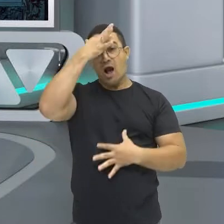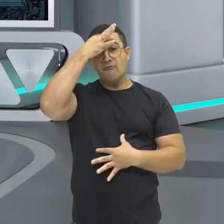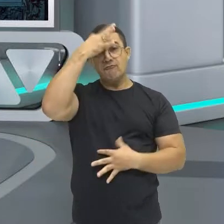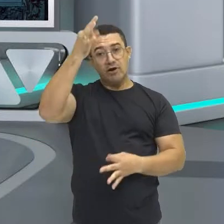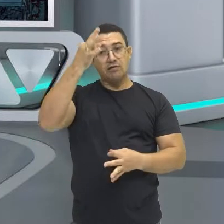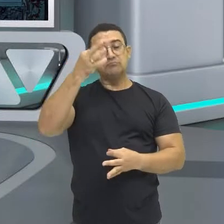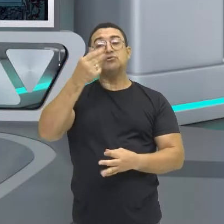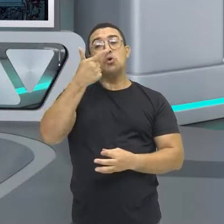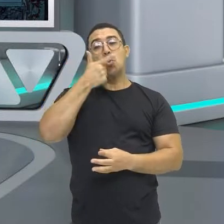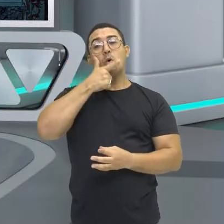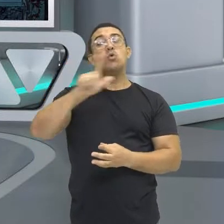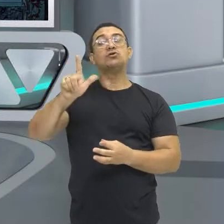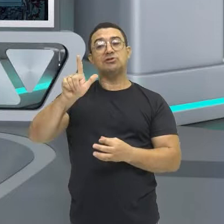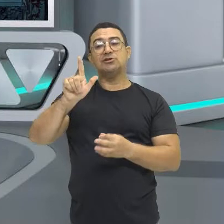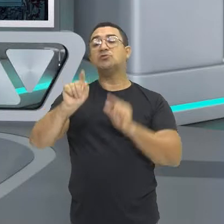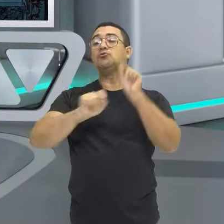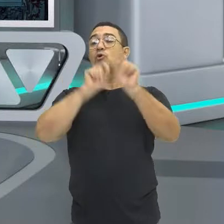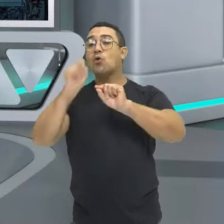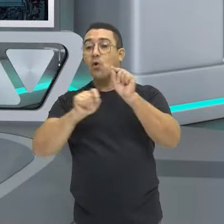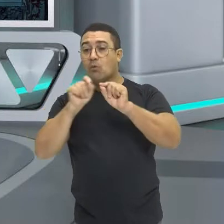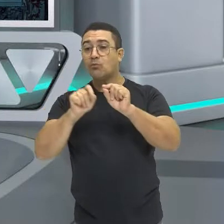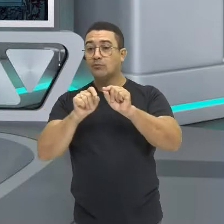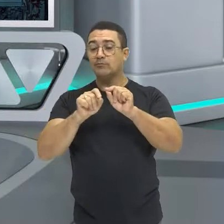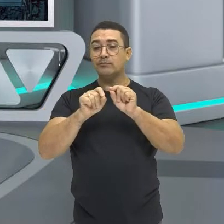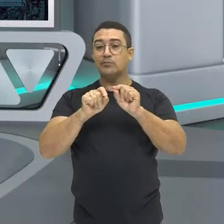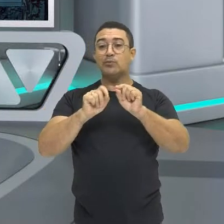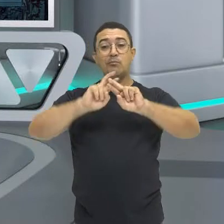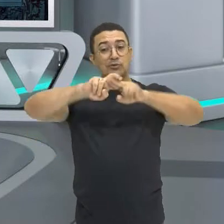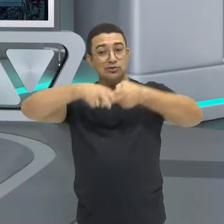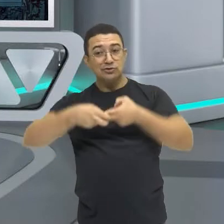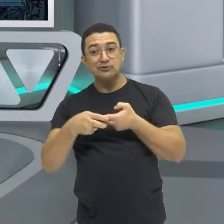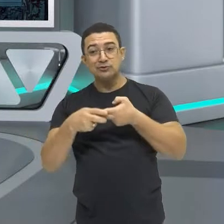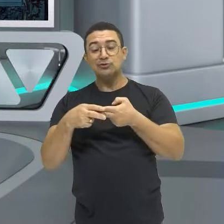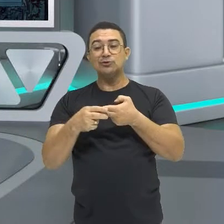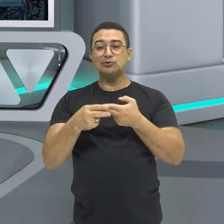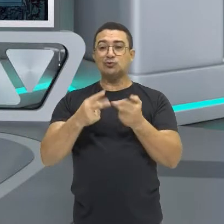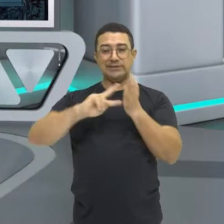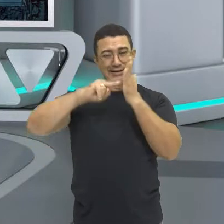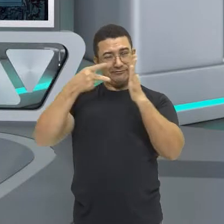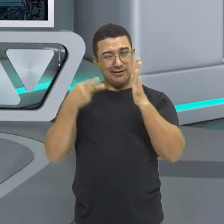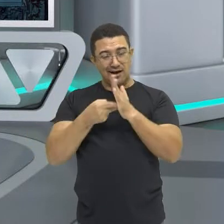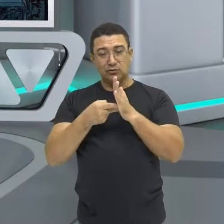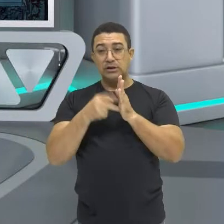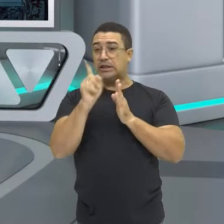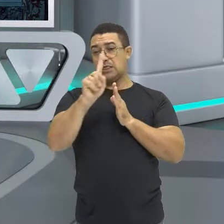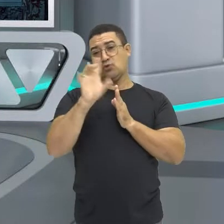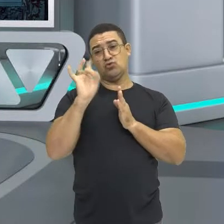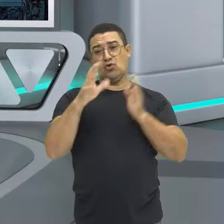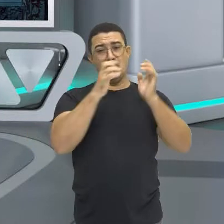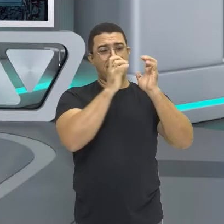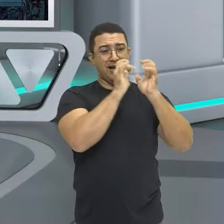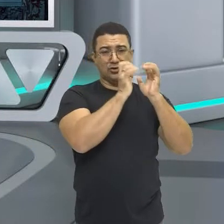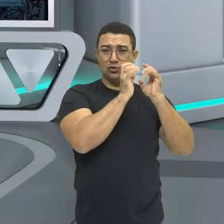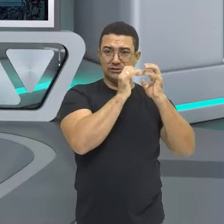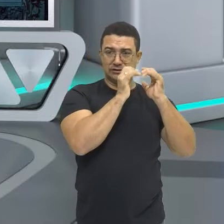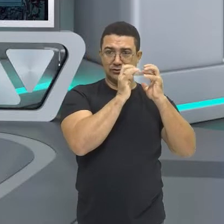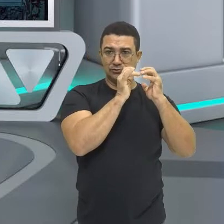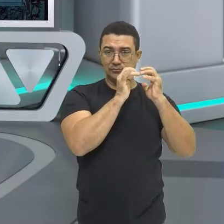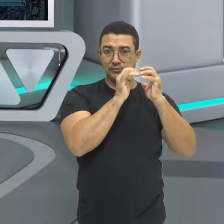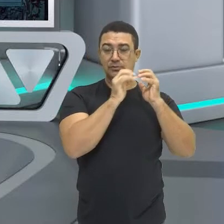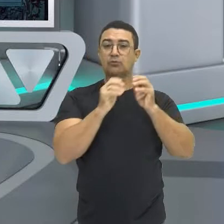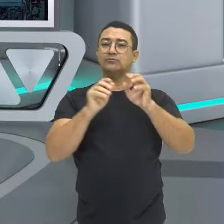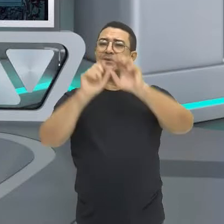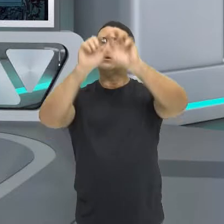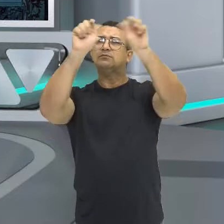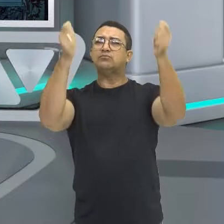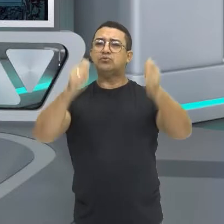através dos sentidos e da emoção, e não apenas pelo raciocínio. Então, essa escultura, ela traz tudo isso.